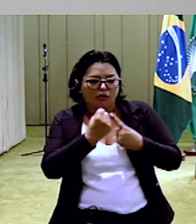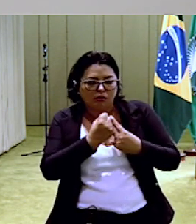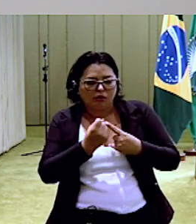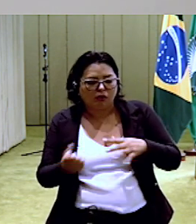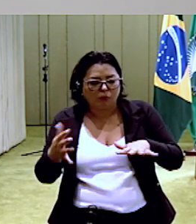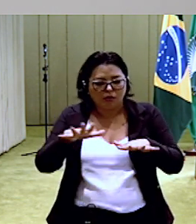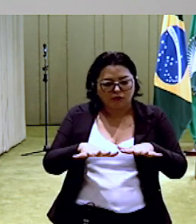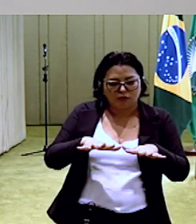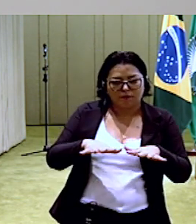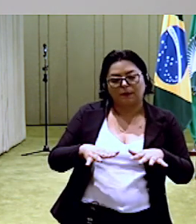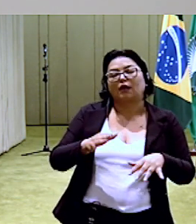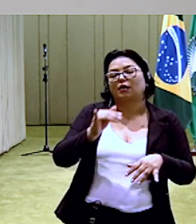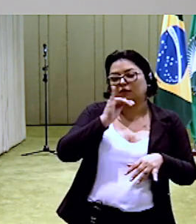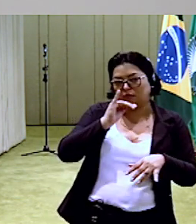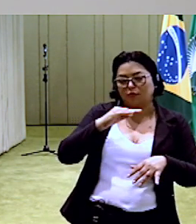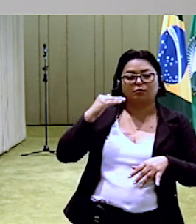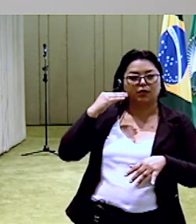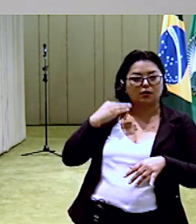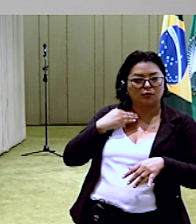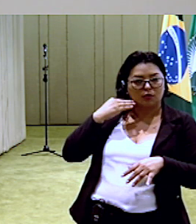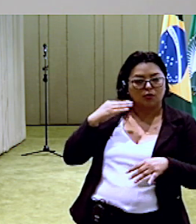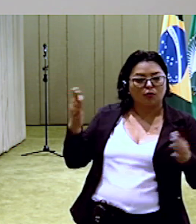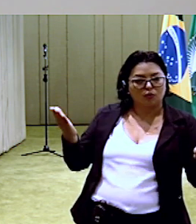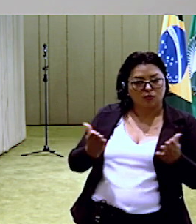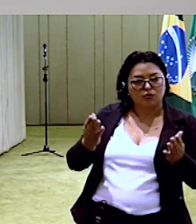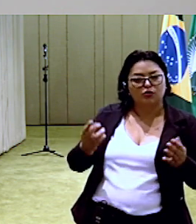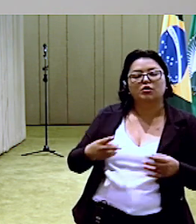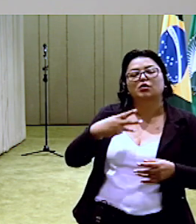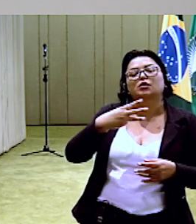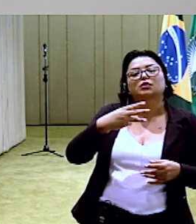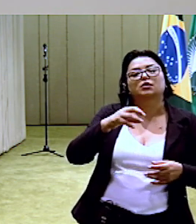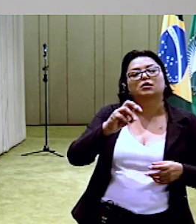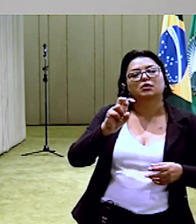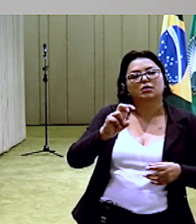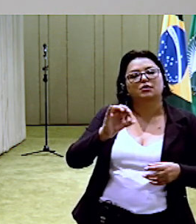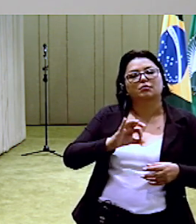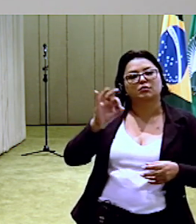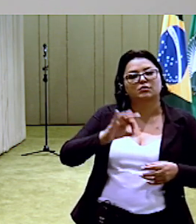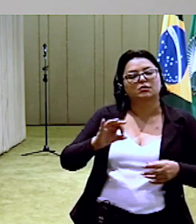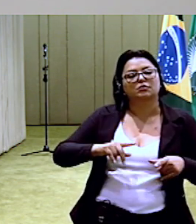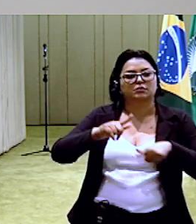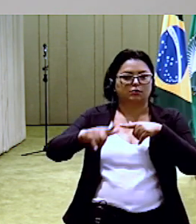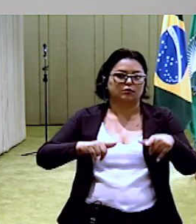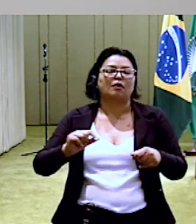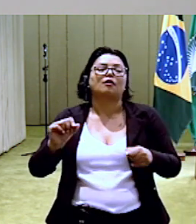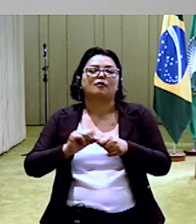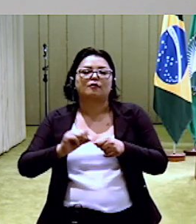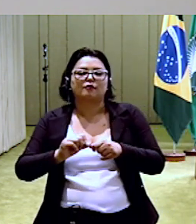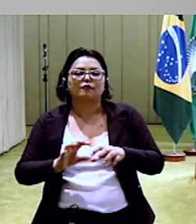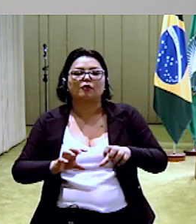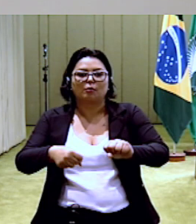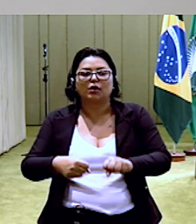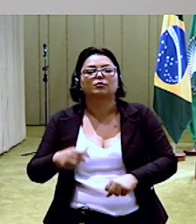BNDES, hoje, para dar uma ideia do retrato que a gente tem, hoje 35,5% da força de trabalho é composta por